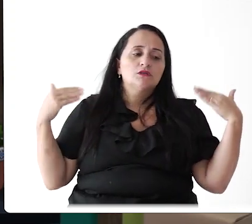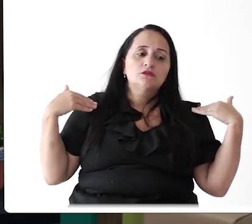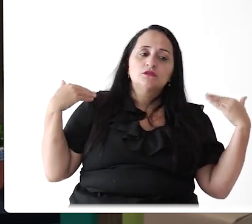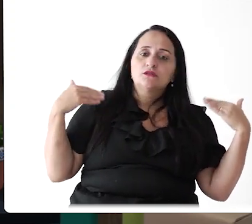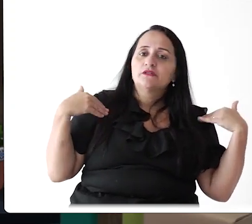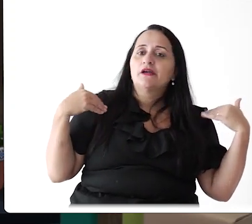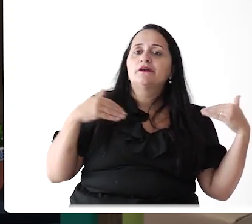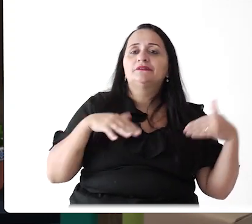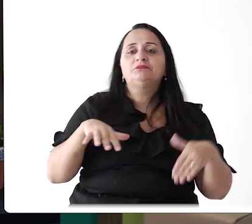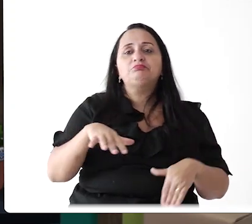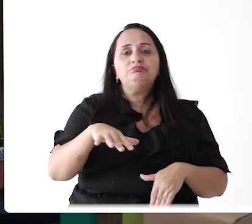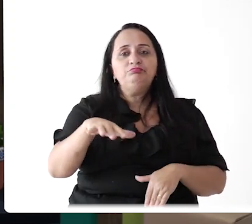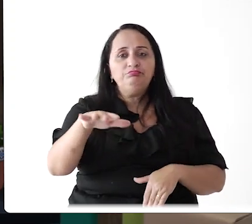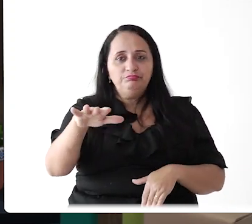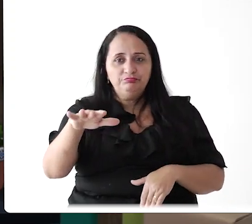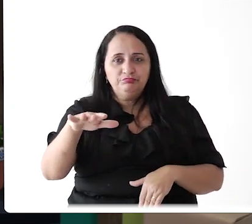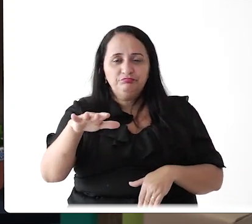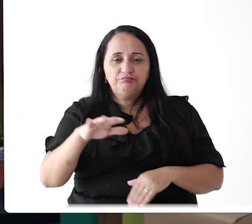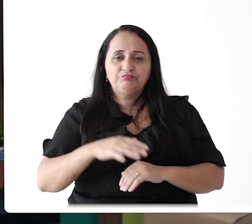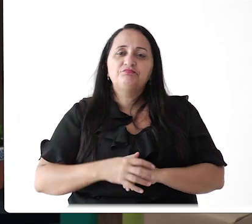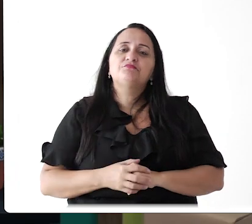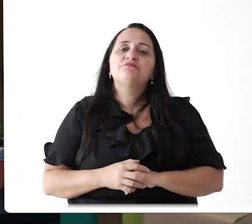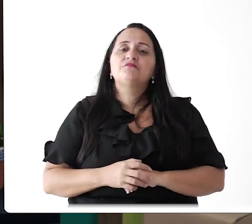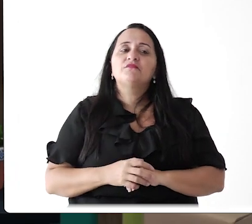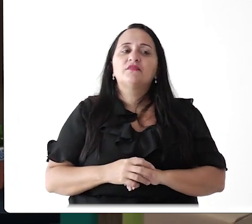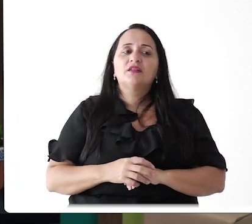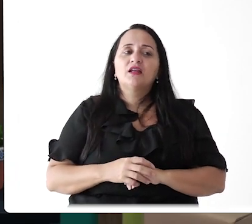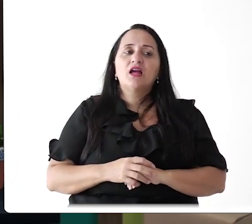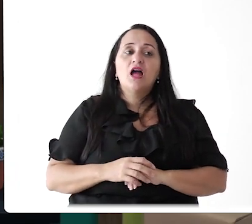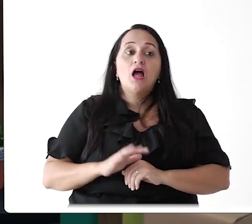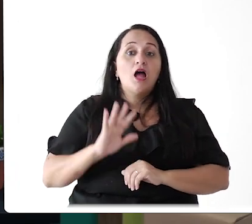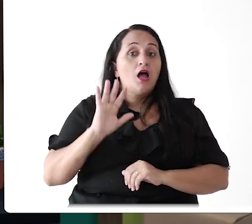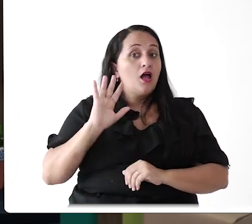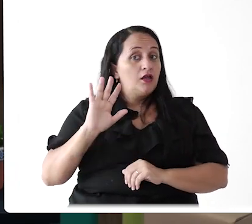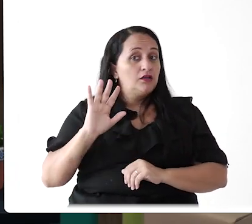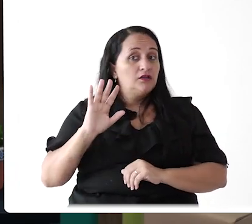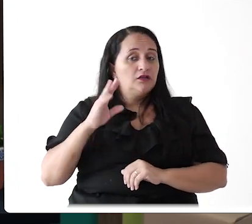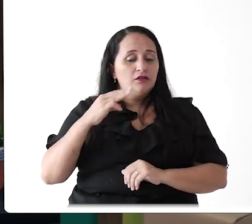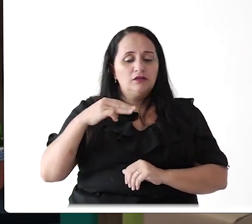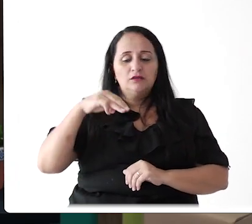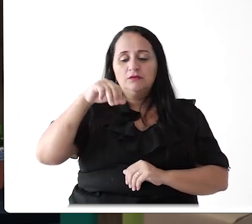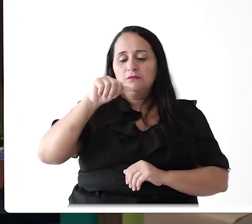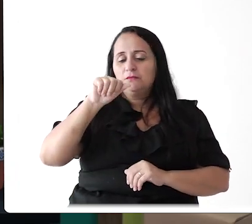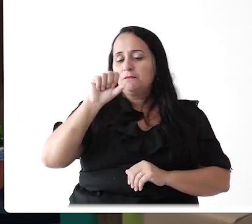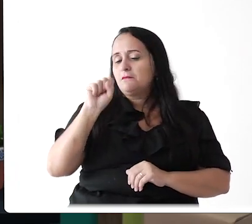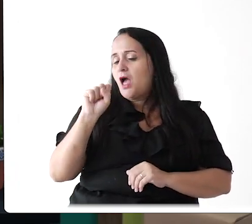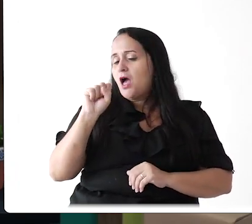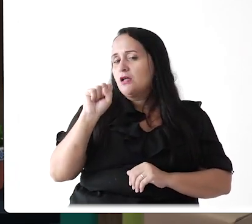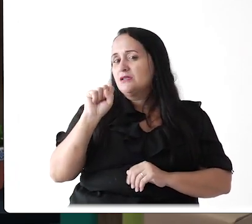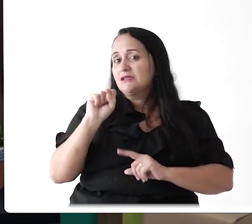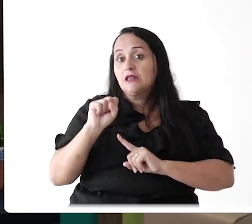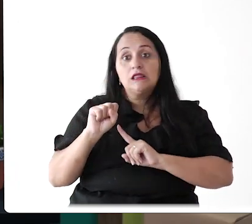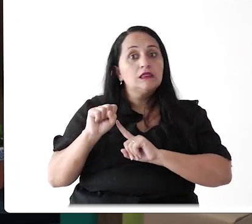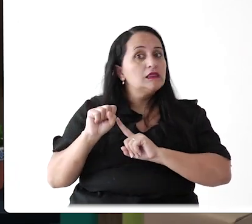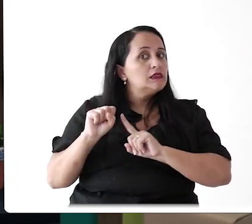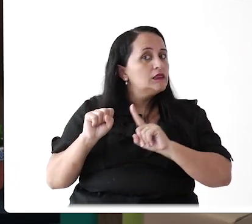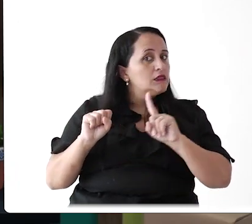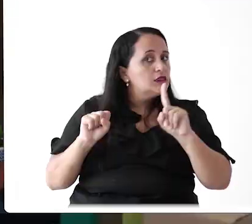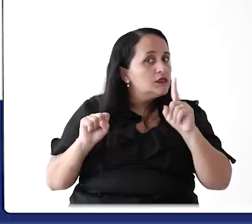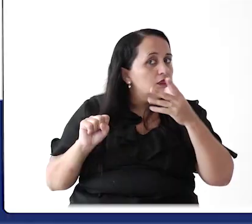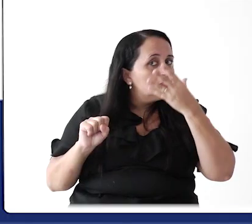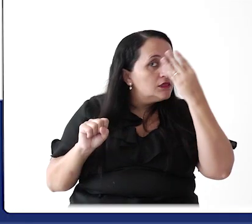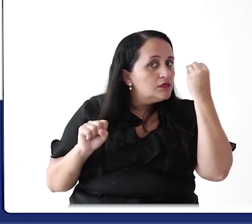Afirmativa. E logo depois da frase afirmativa, veio essa frase negativa, né? Não se